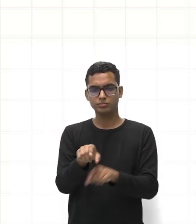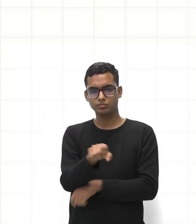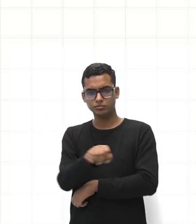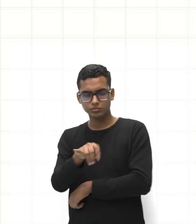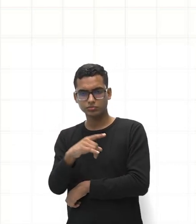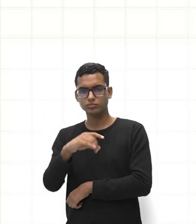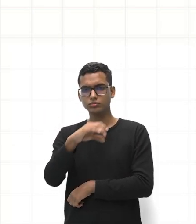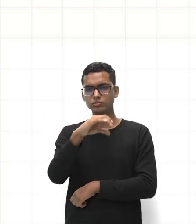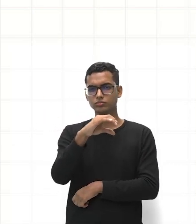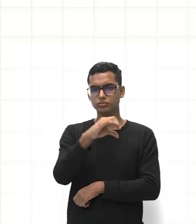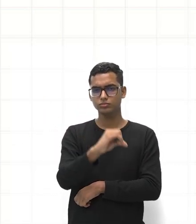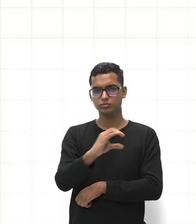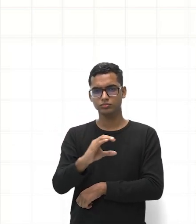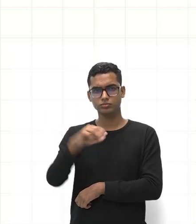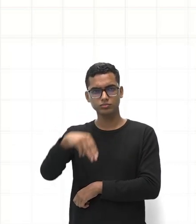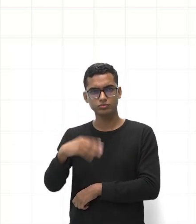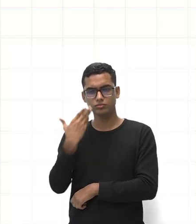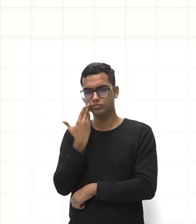triplicamos?